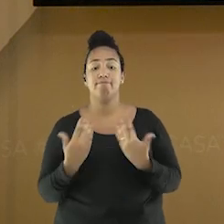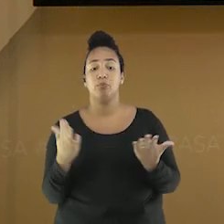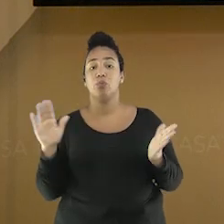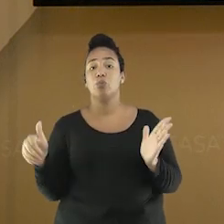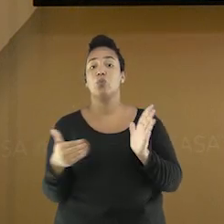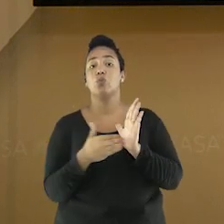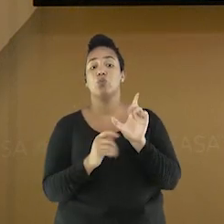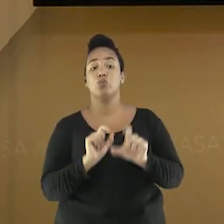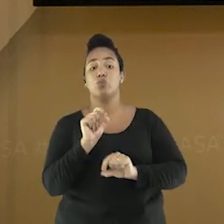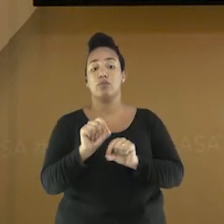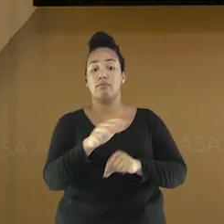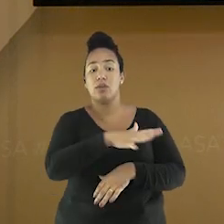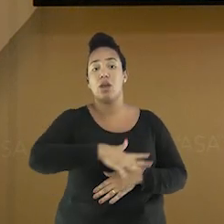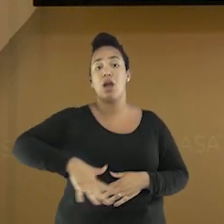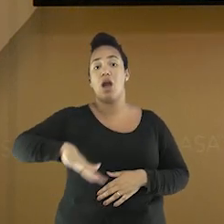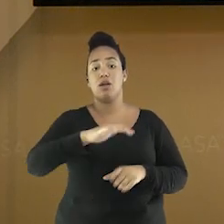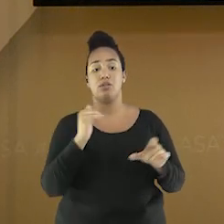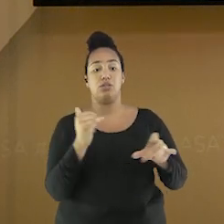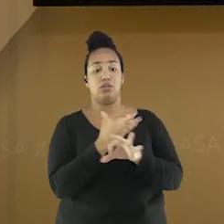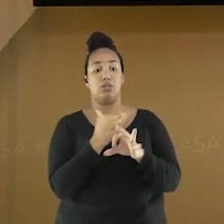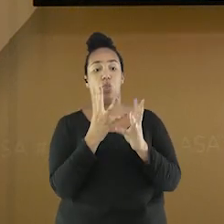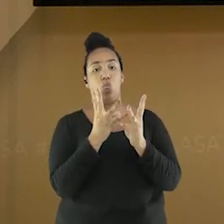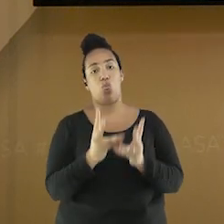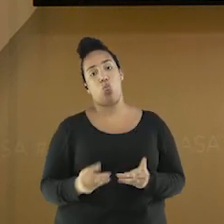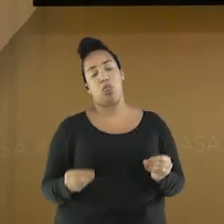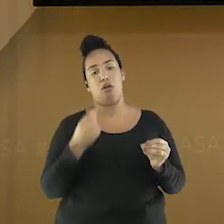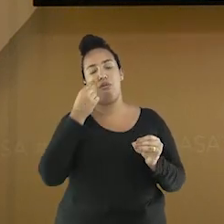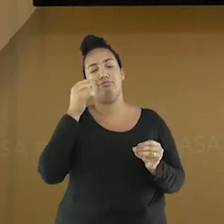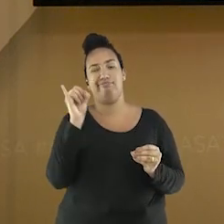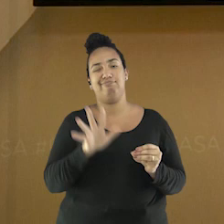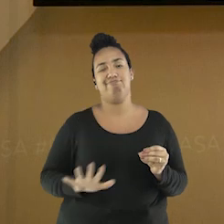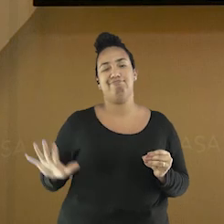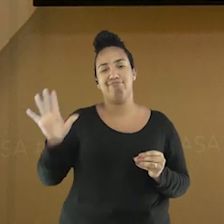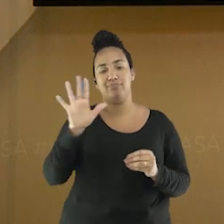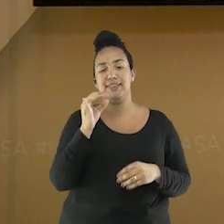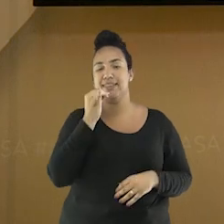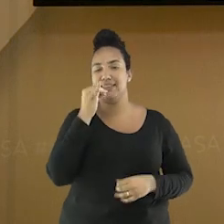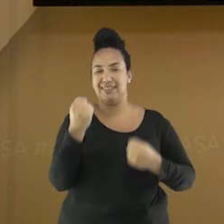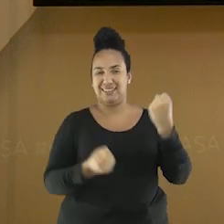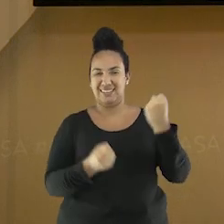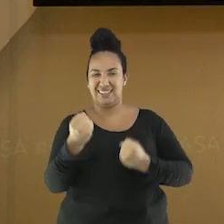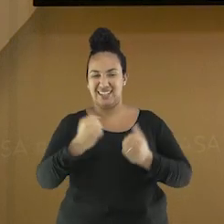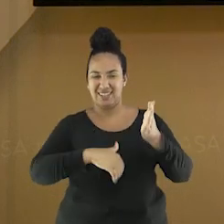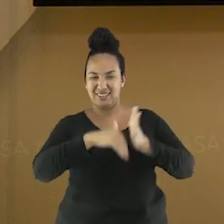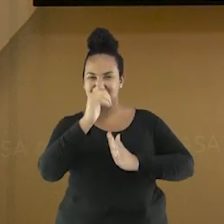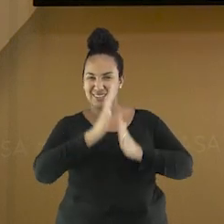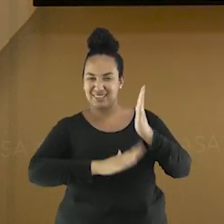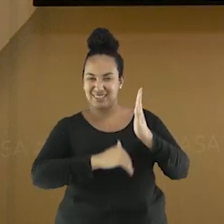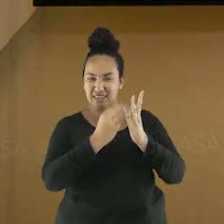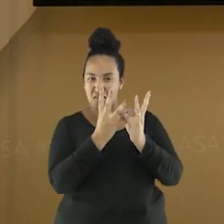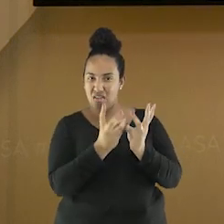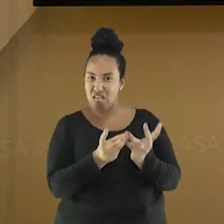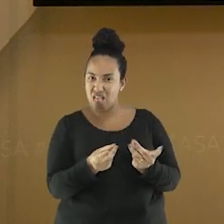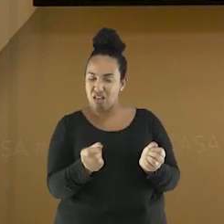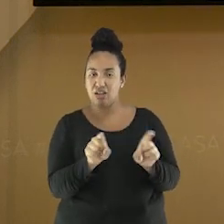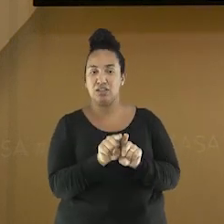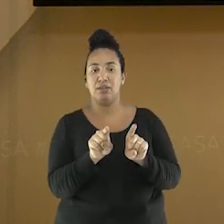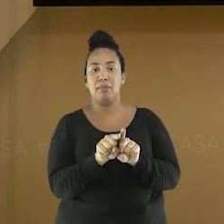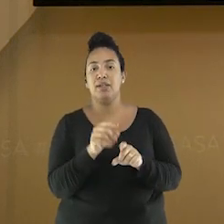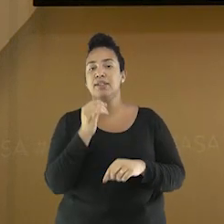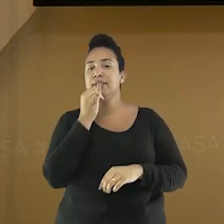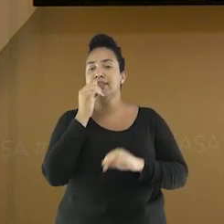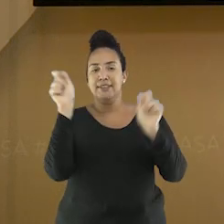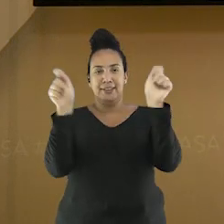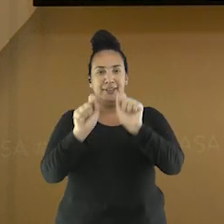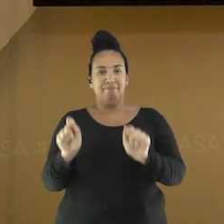degradação dos ambientes urbanos, como nas cenas que vemos aqui. Temos a pintura de um carro e uma escultura. A gente vê o poder de